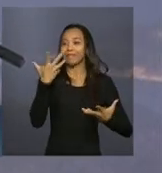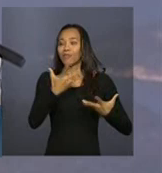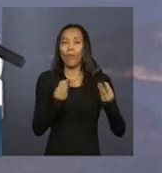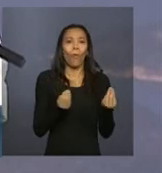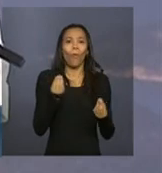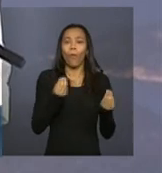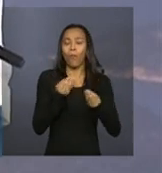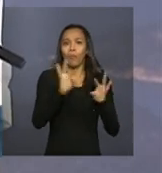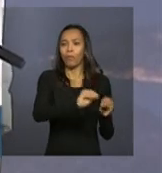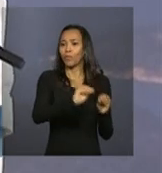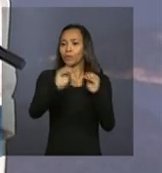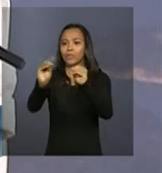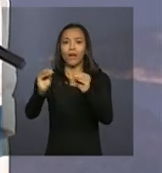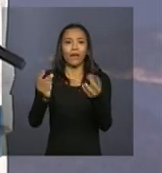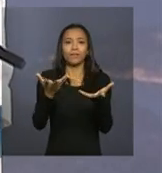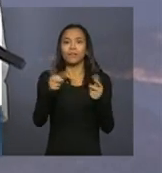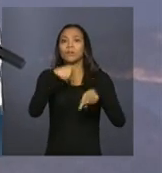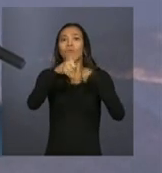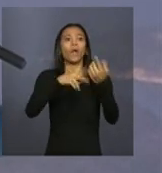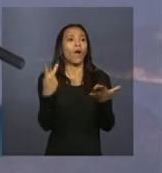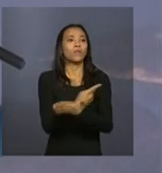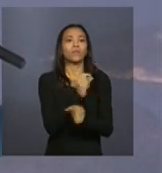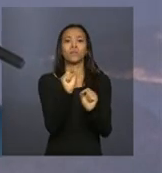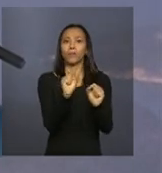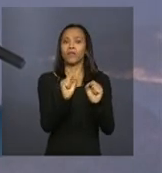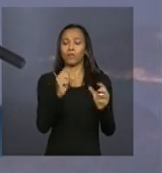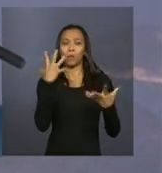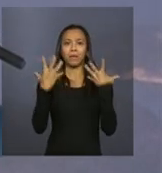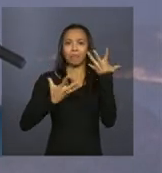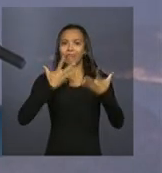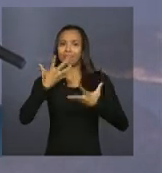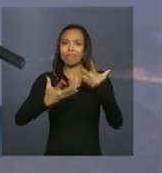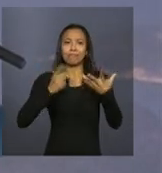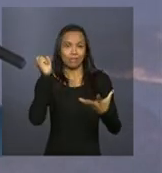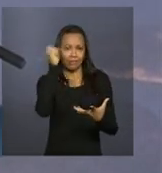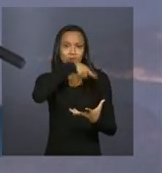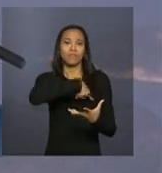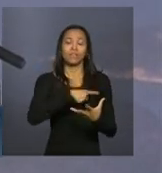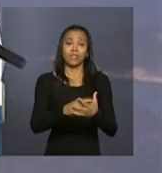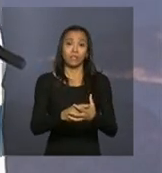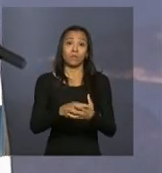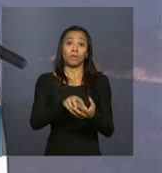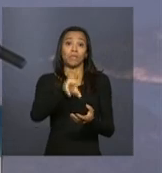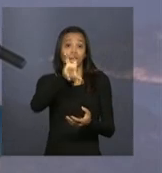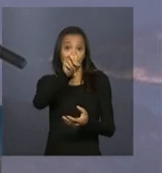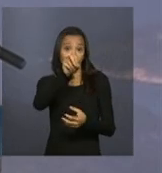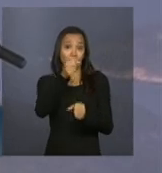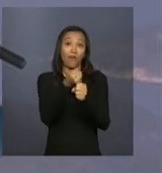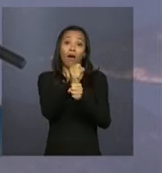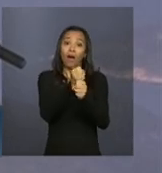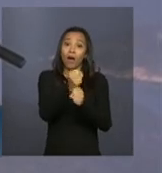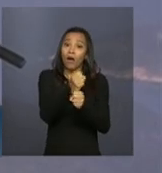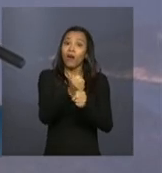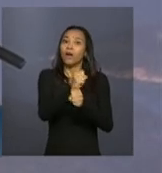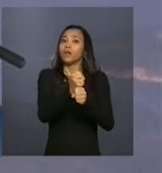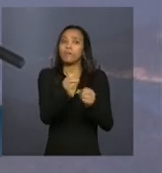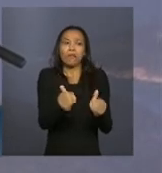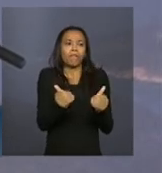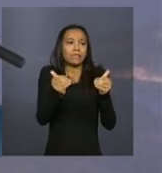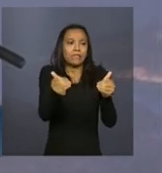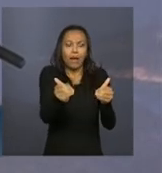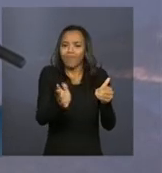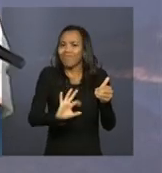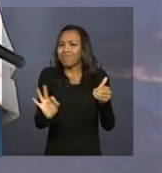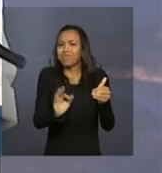que rumo devia seguir. Passou uma parte importante desses 50 anos sem realizar, sem avançar, sem